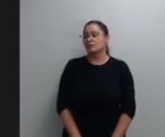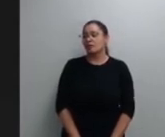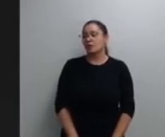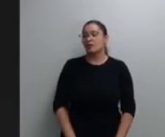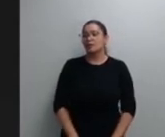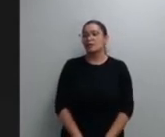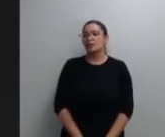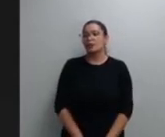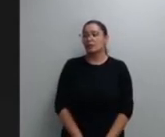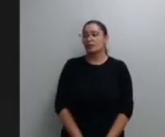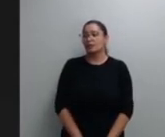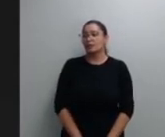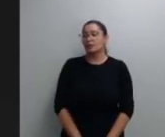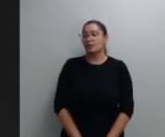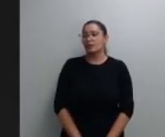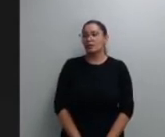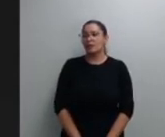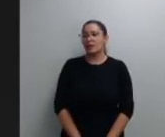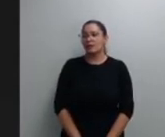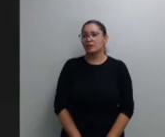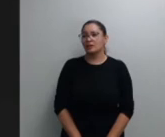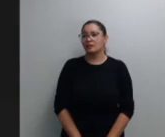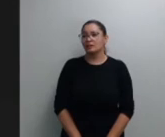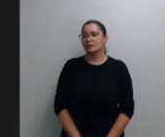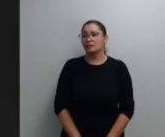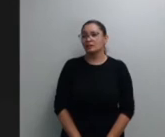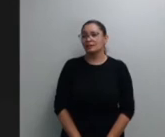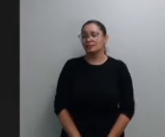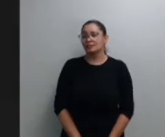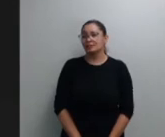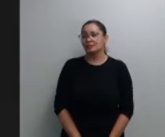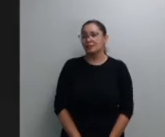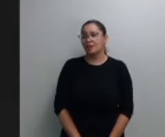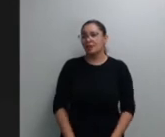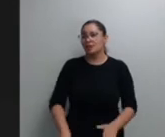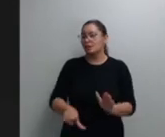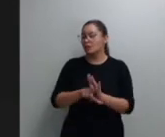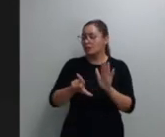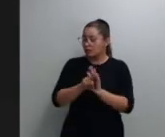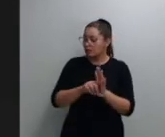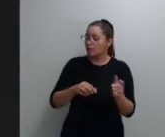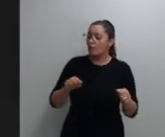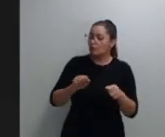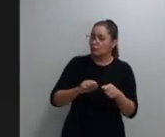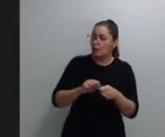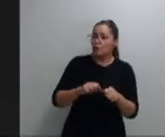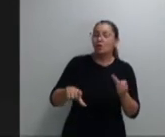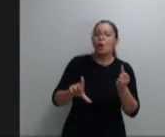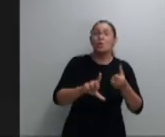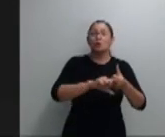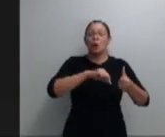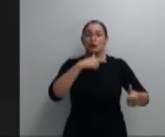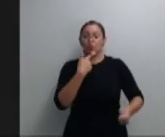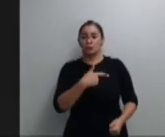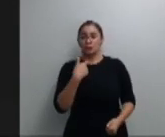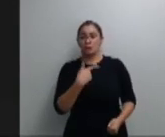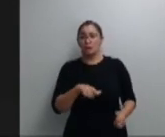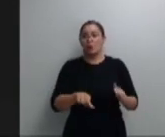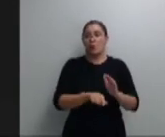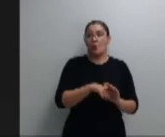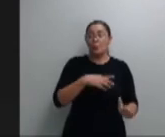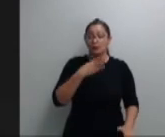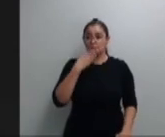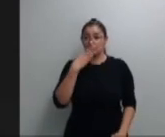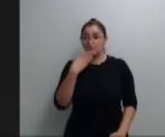particular já vinha já era disciplina contida na lei revogada trata-se do artigo segundo peço ver para ler